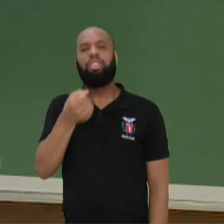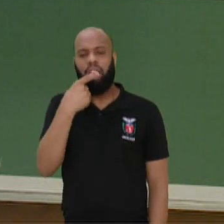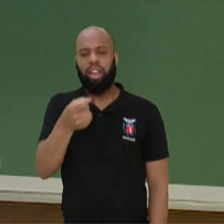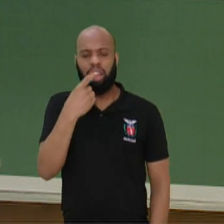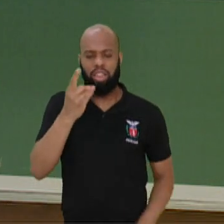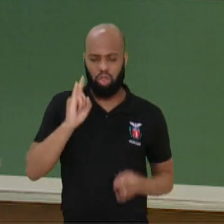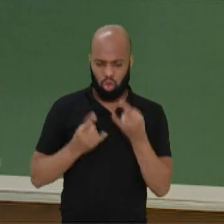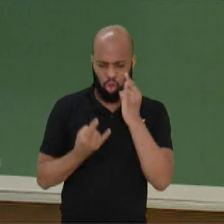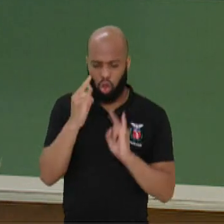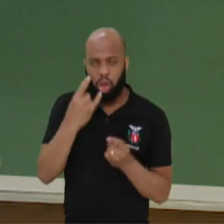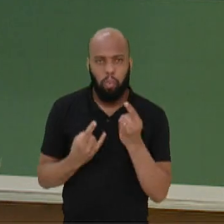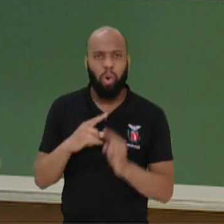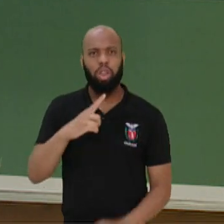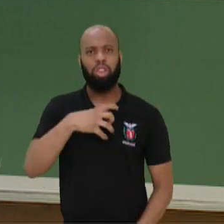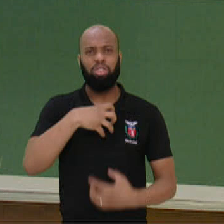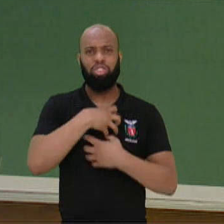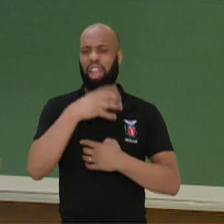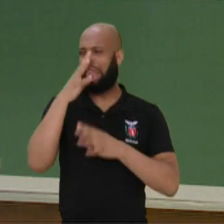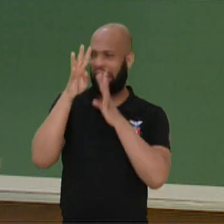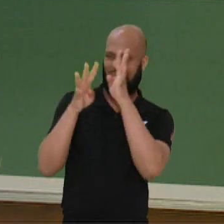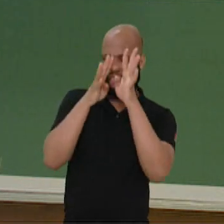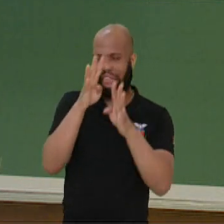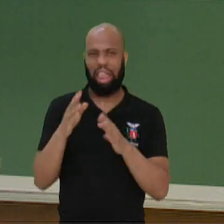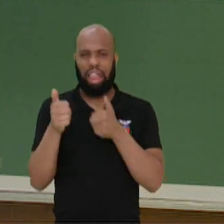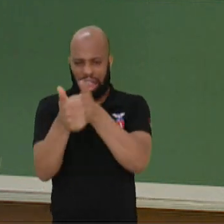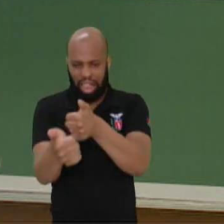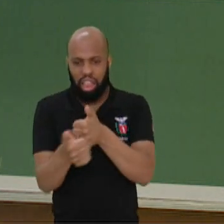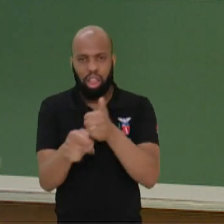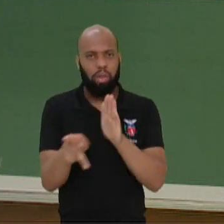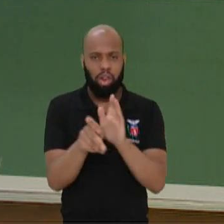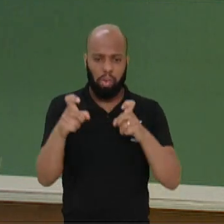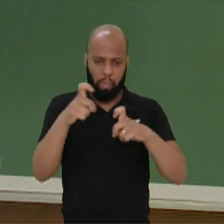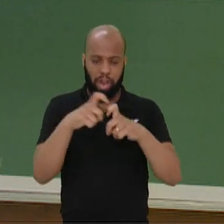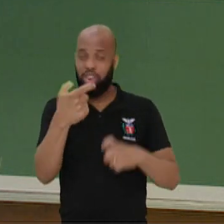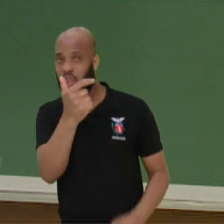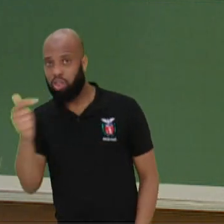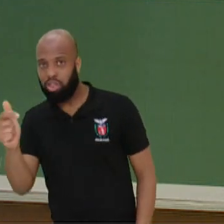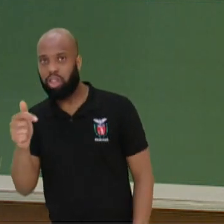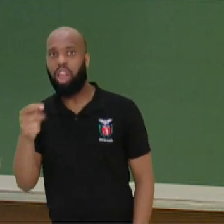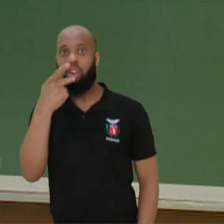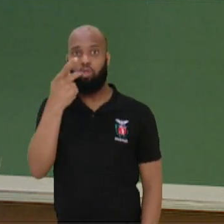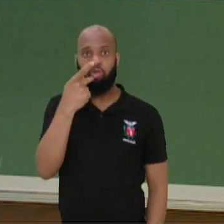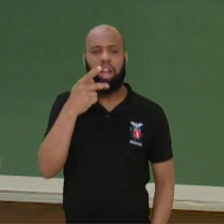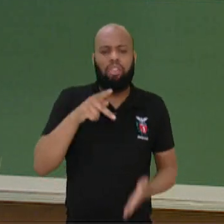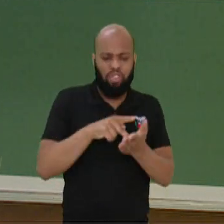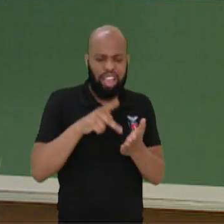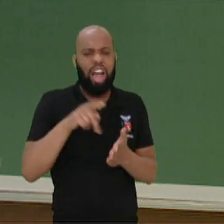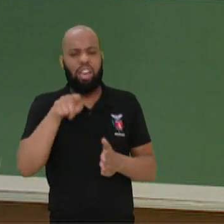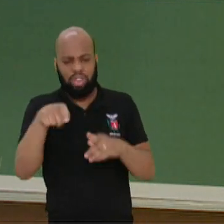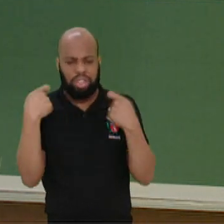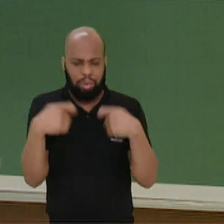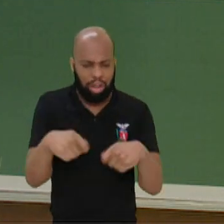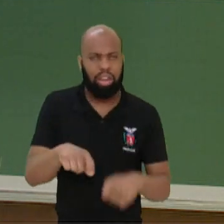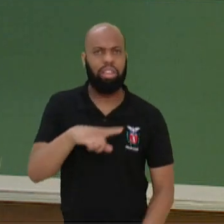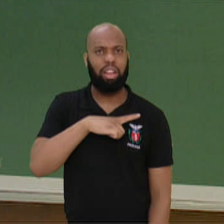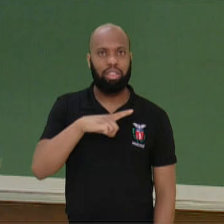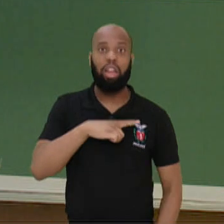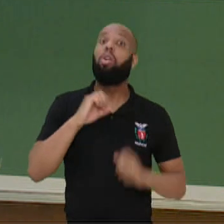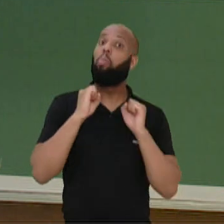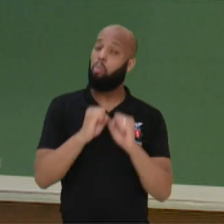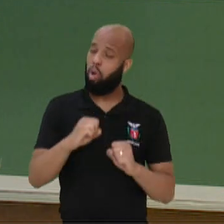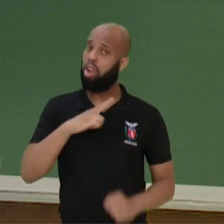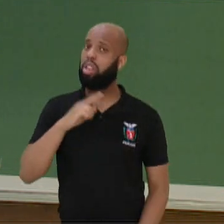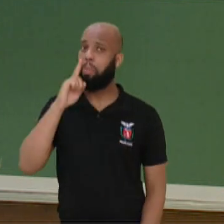hormônios de forma desordenada e sem um acompanhamento médico, dizendo que realmente a pessoa precisa, ele pode